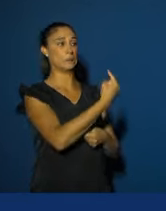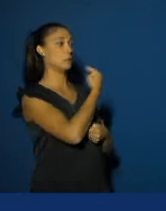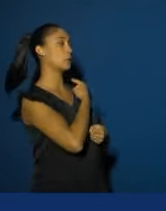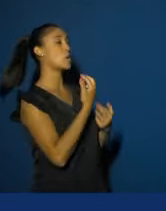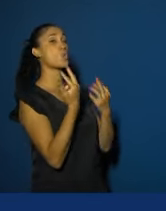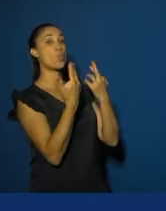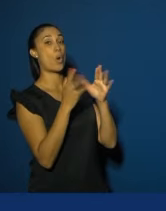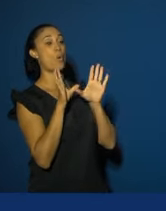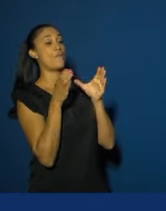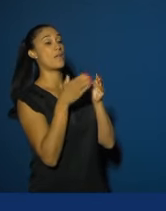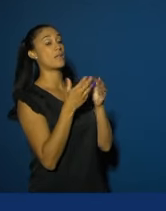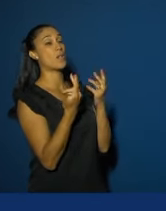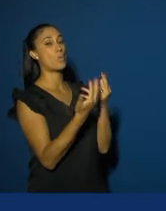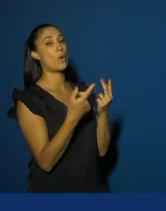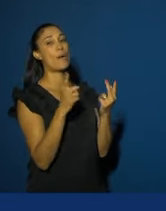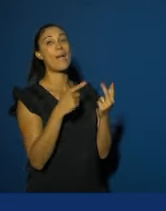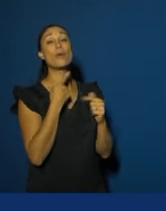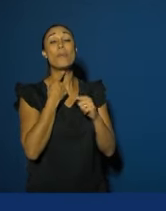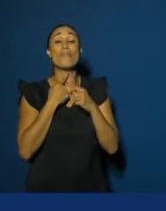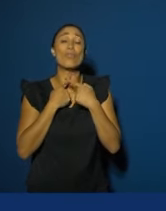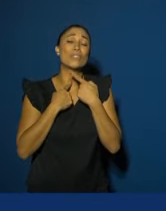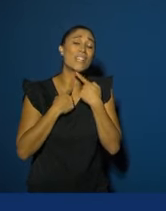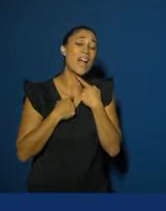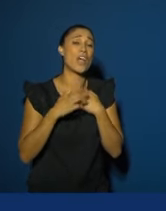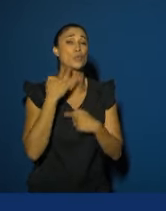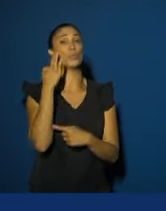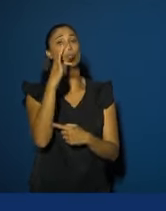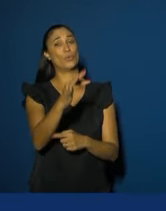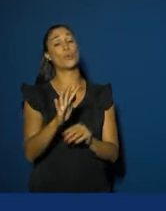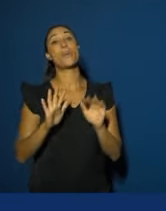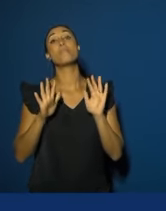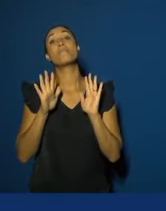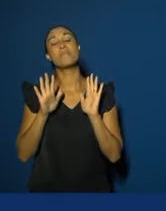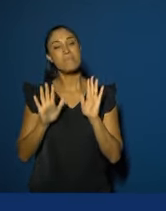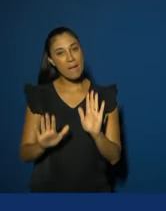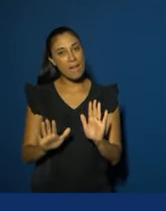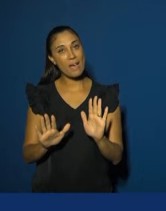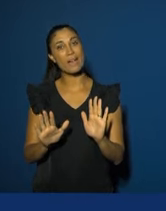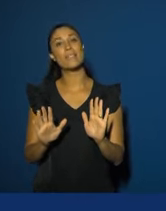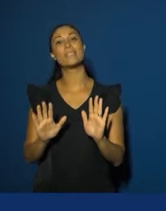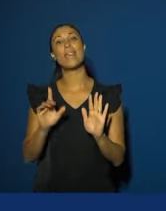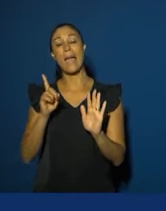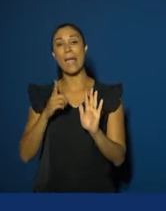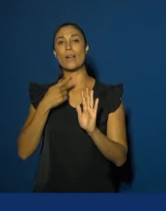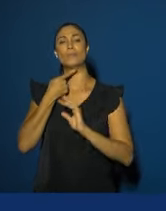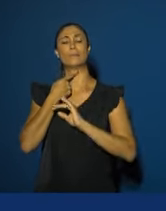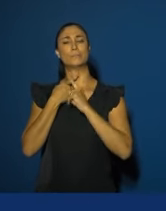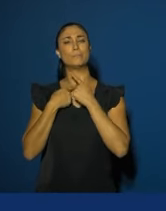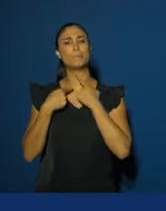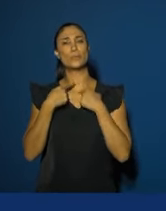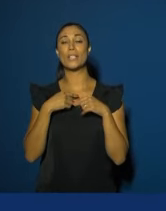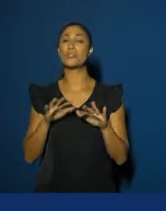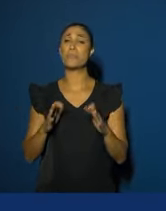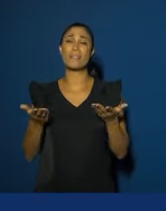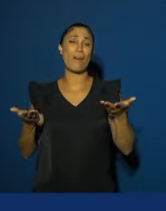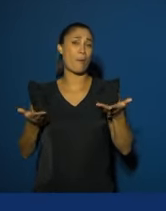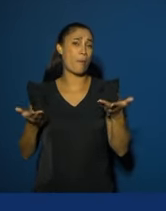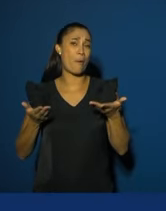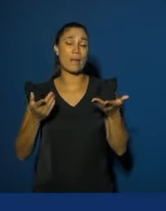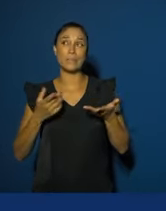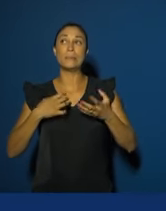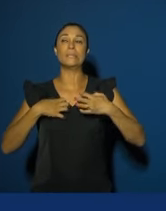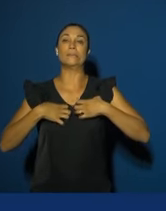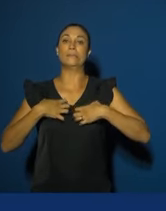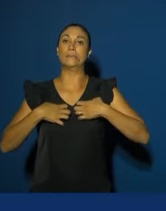mesma conferência ele era um desejo né Fernando era uma uma uma uma direção uma ambição e de uma certa maneira uma